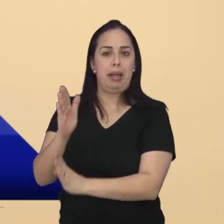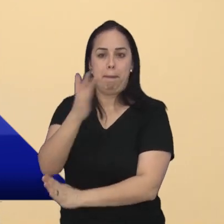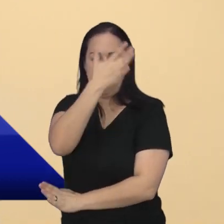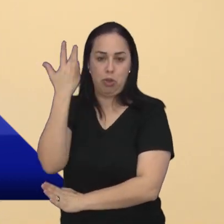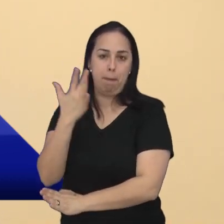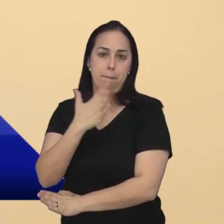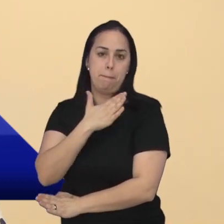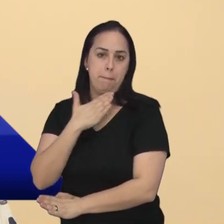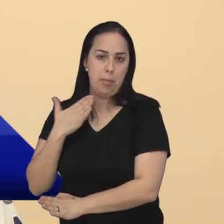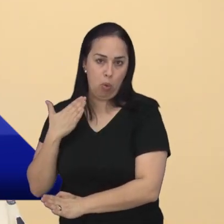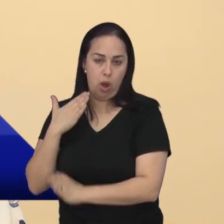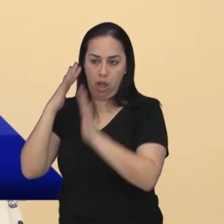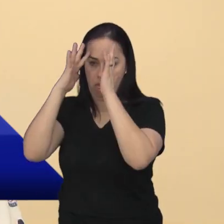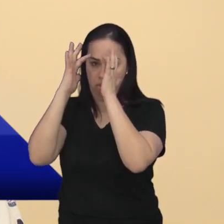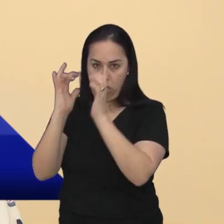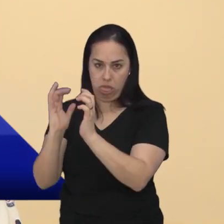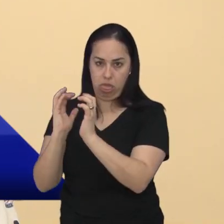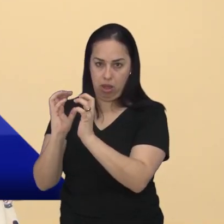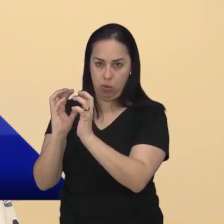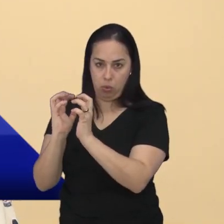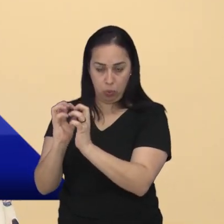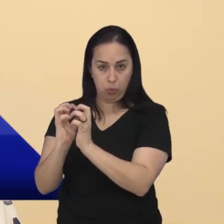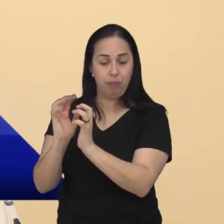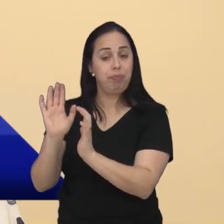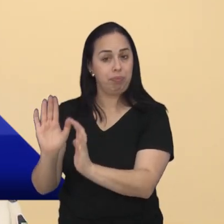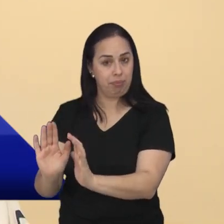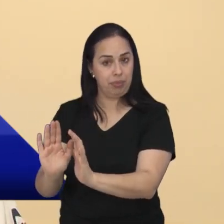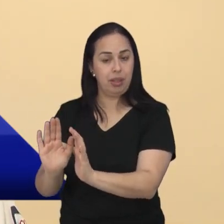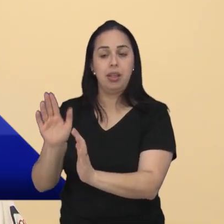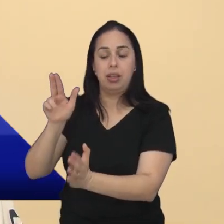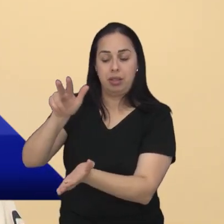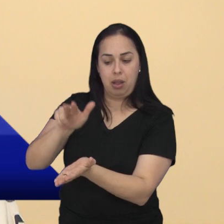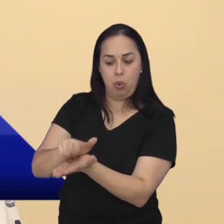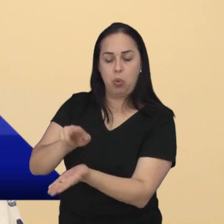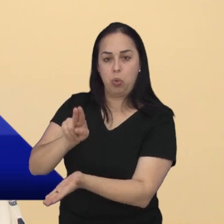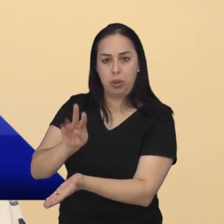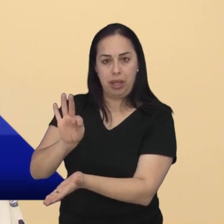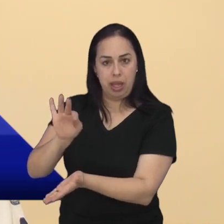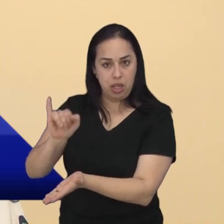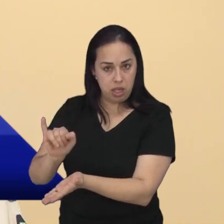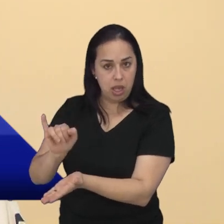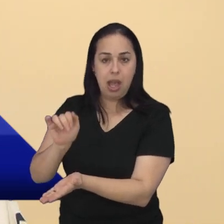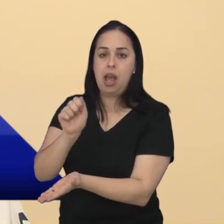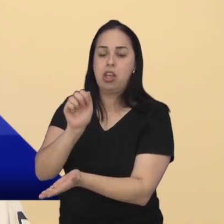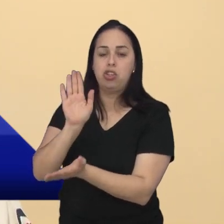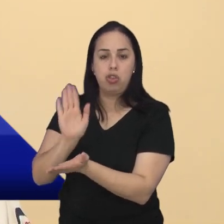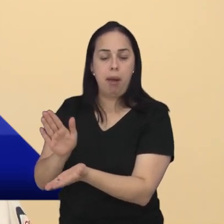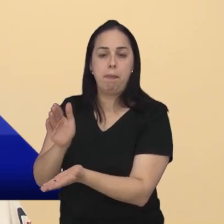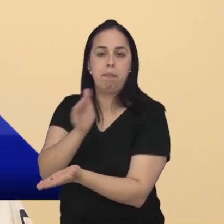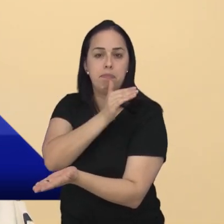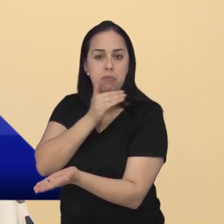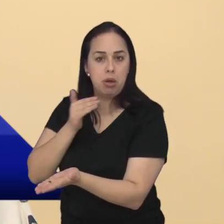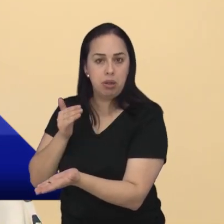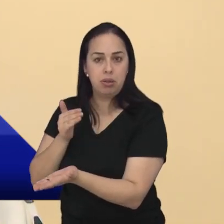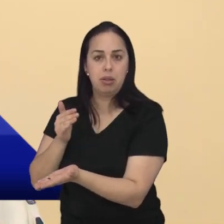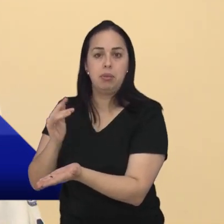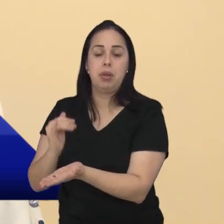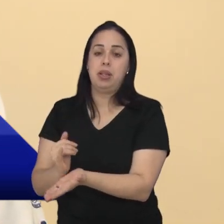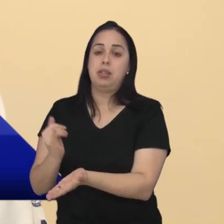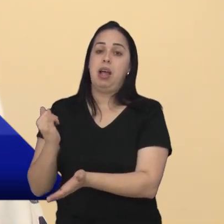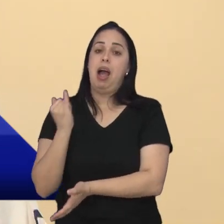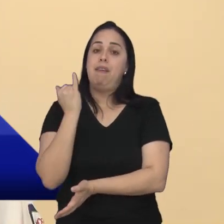um rim, que são cerca de 39 mil. E não necessariamente aquela pessoa que entrou primeiro ou entrou